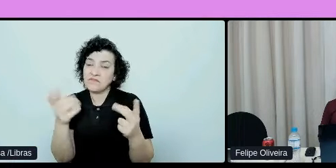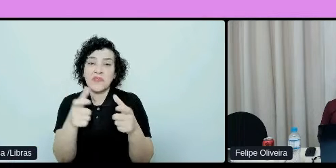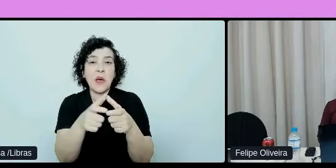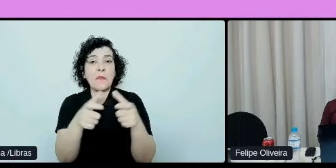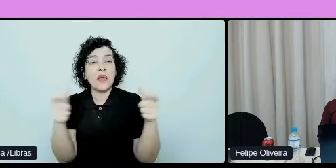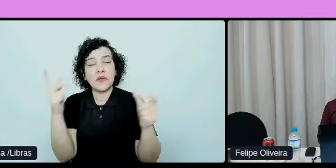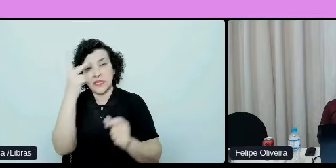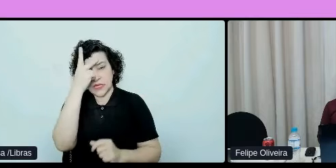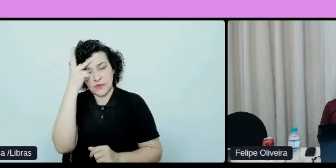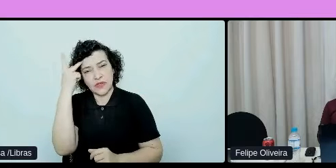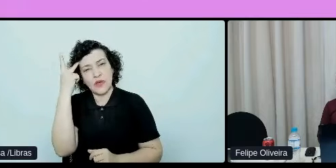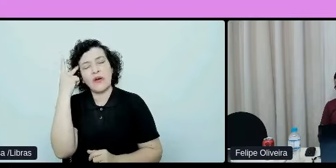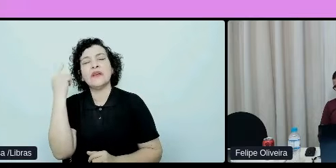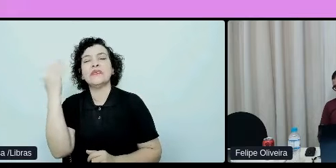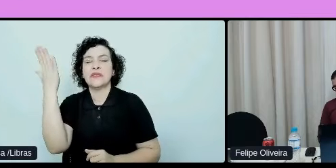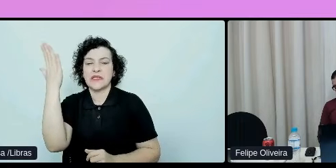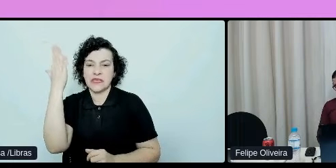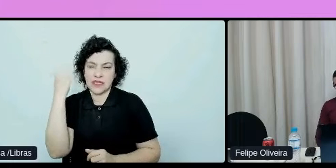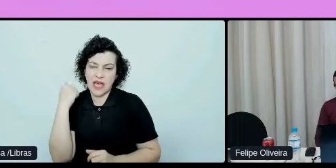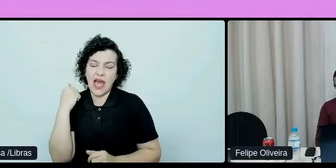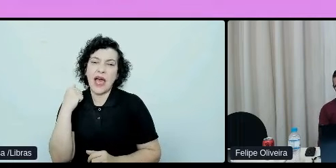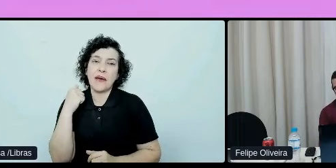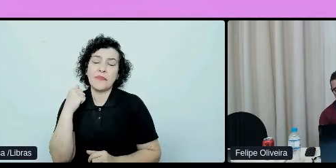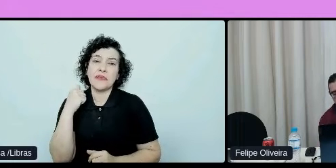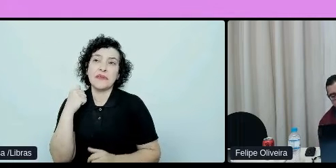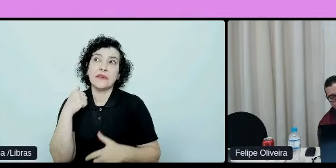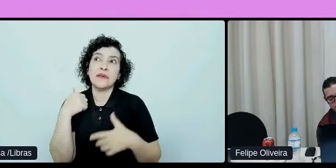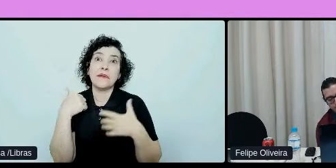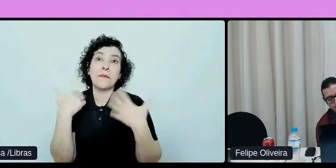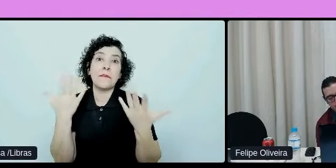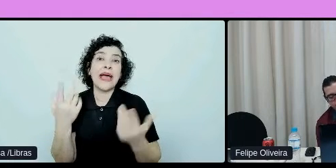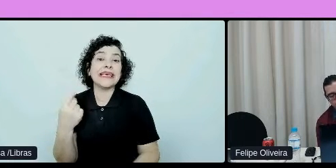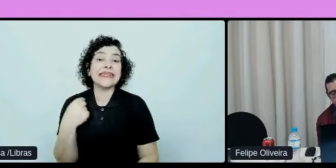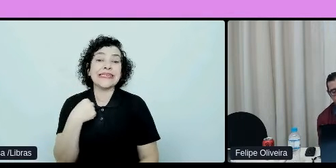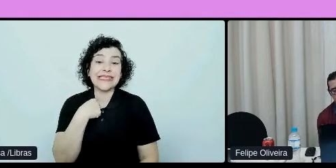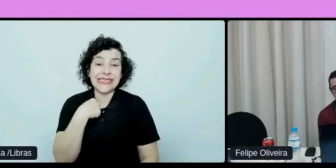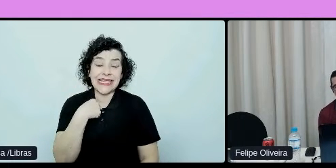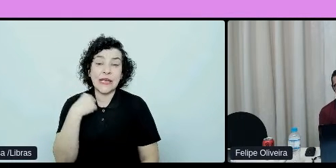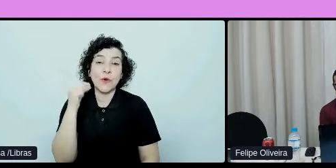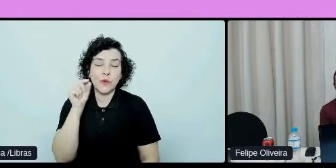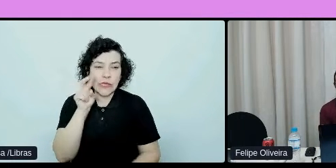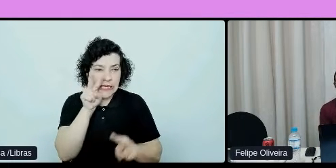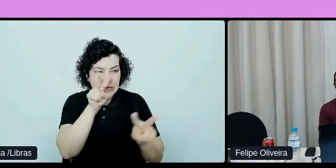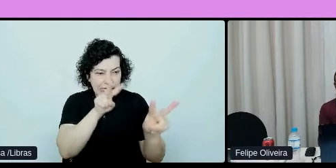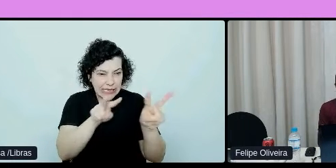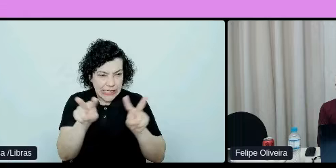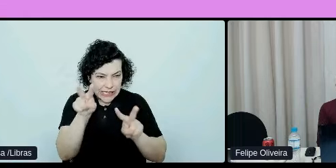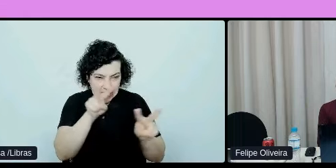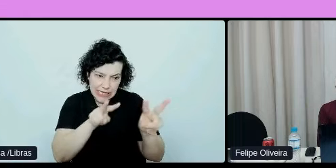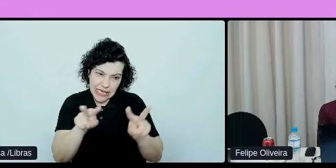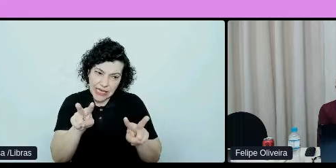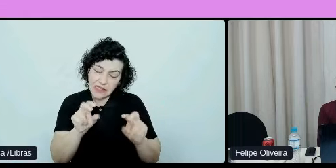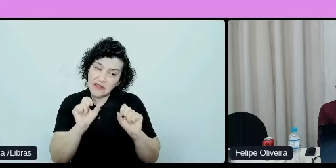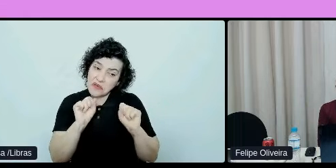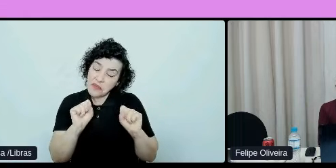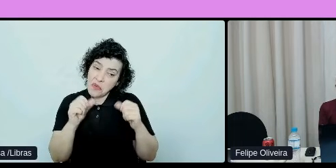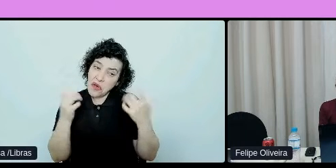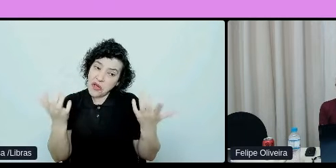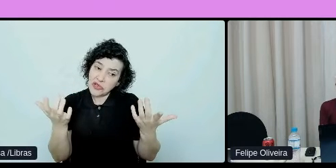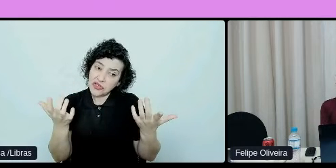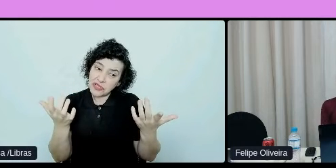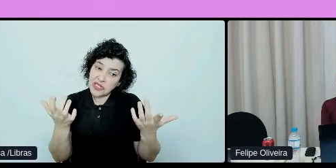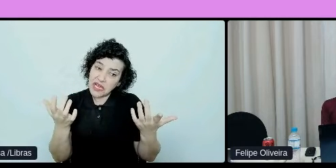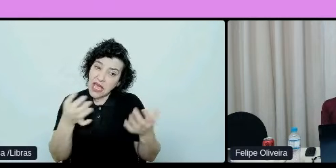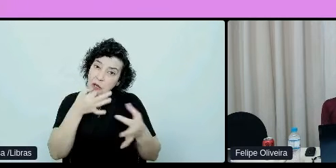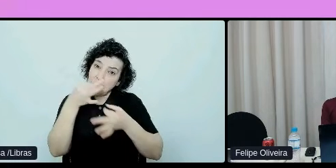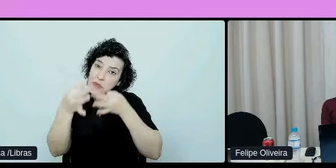e saberia, o professor está querendo saber sobre isso. Mas eu sei que lendo aquilo poderia ter mais de uma interpretação, eu não consigo